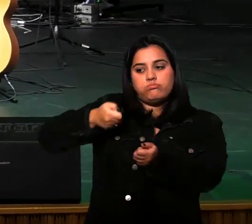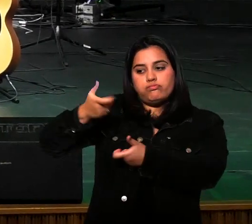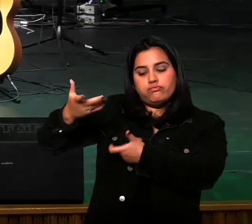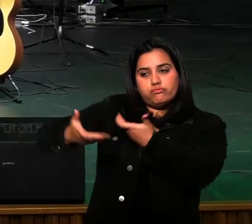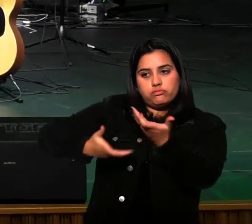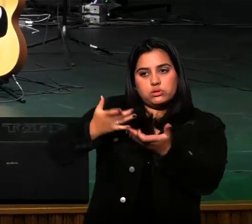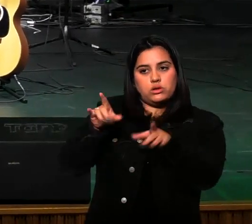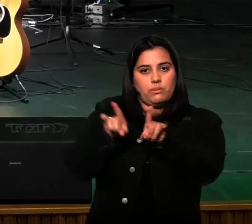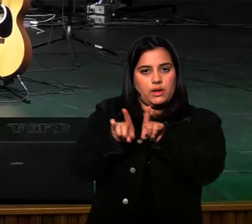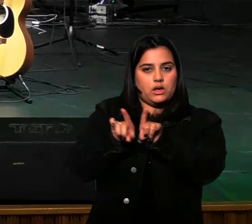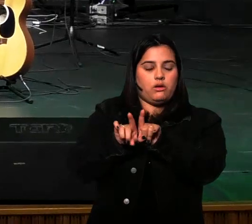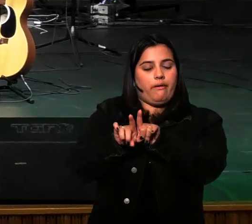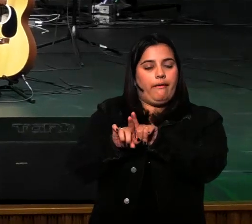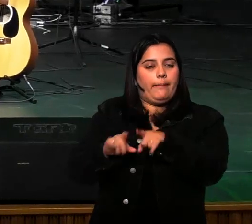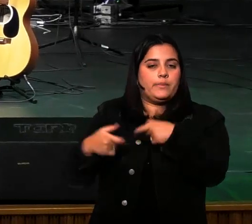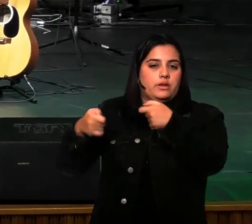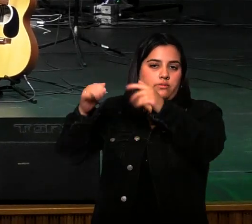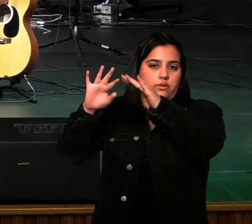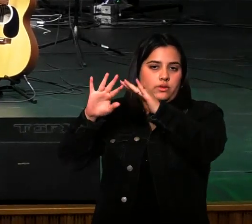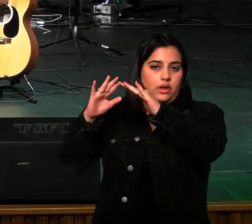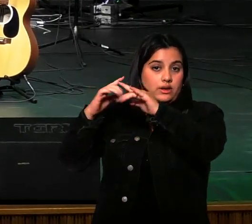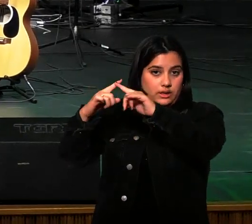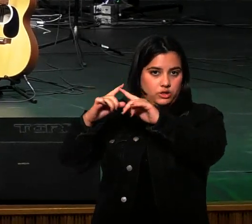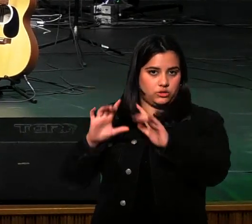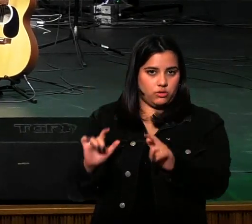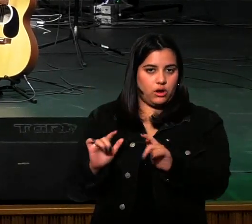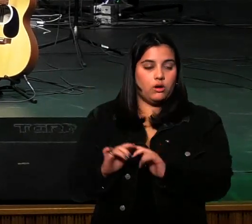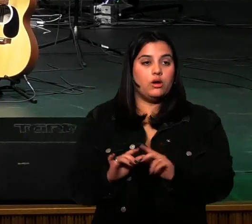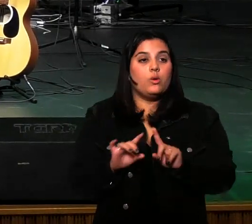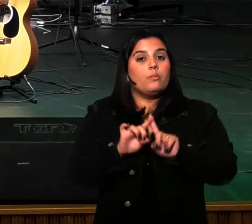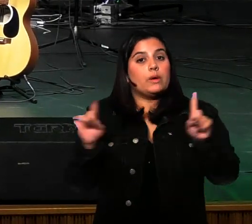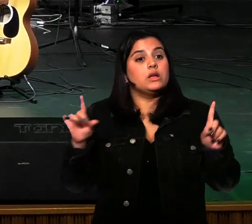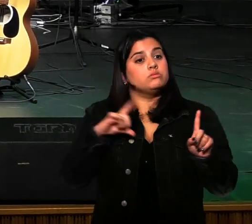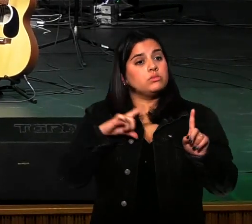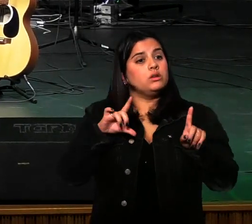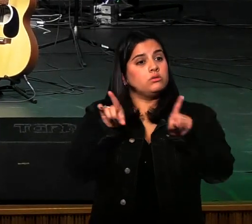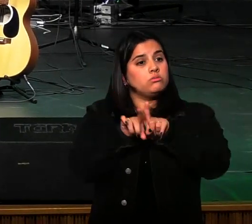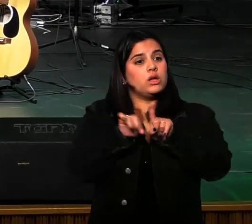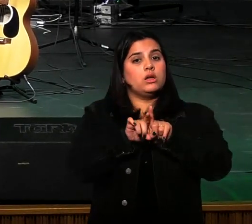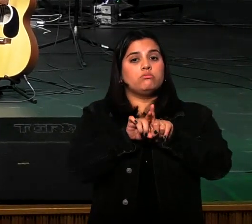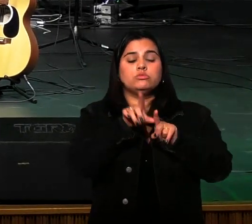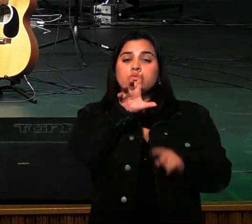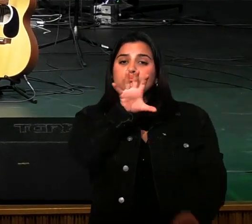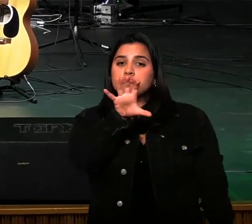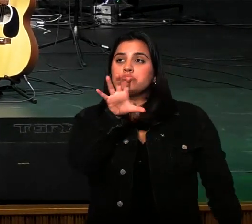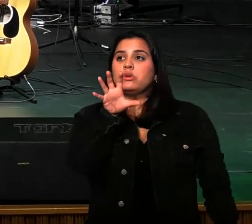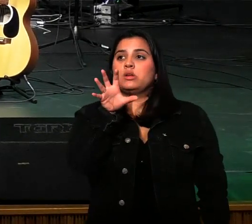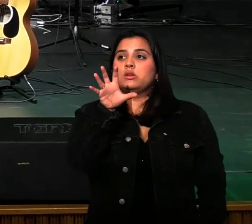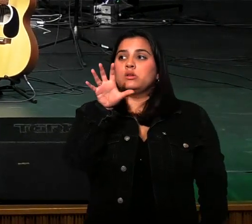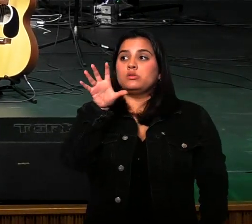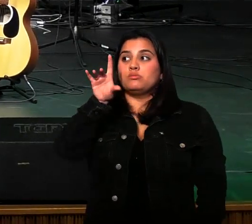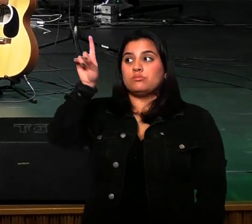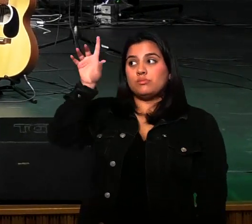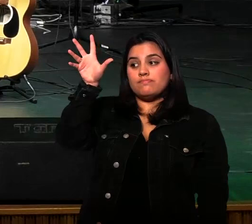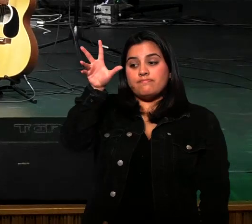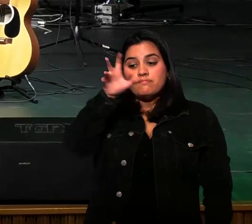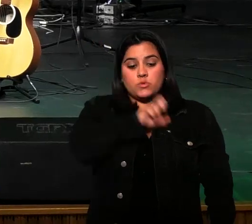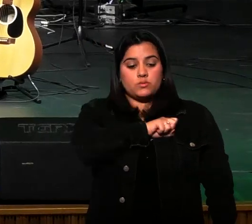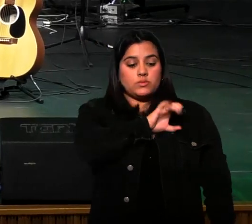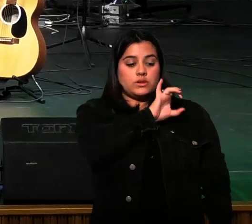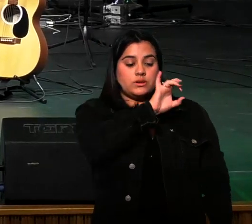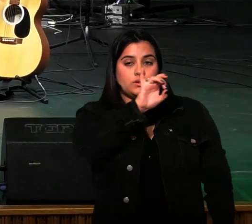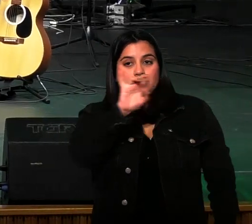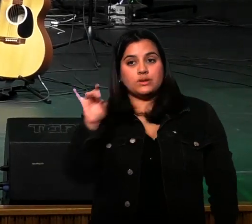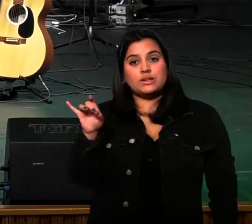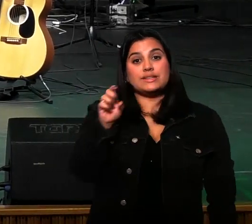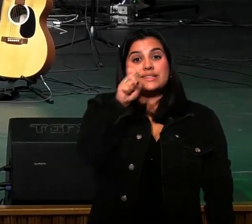local. Mas tem questões de expressões do amor de Deus na vida de cada um de nós, que se você não está mais no nosso meio,